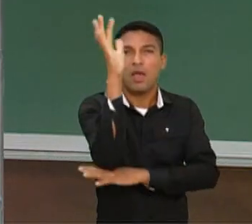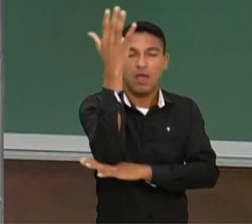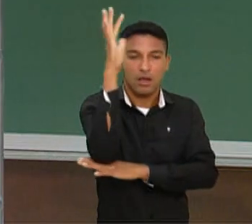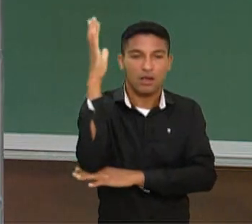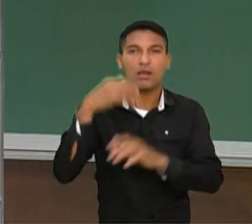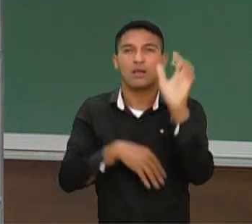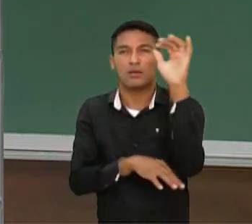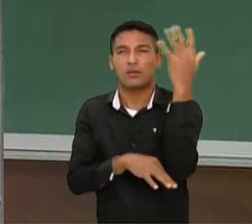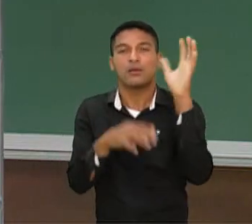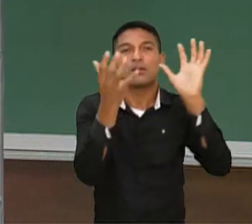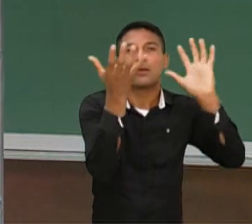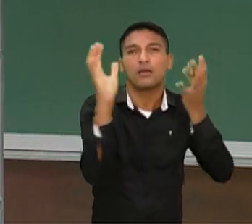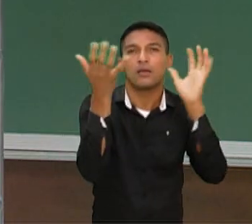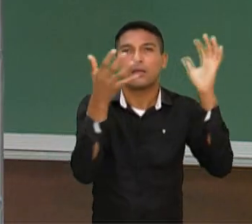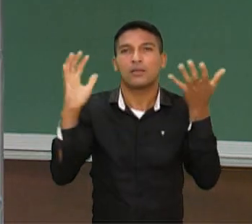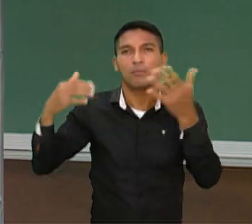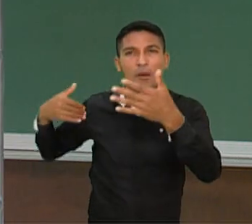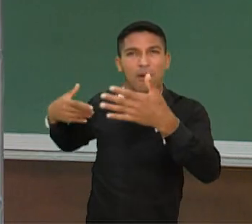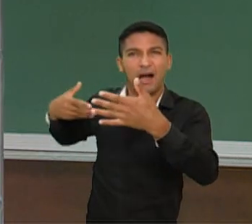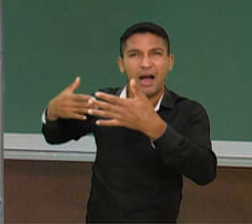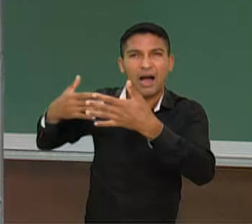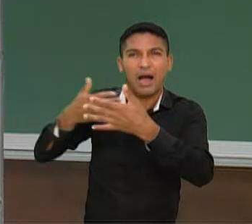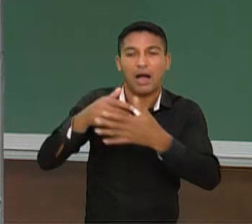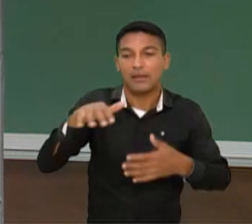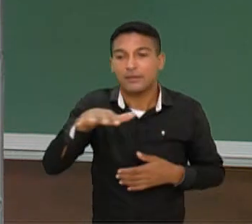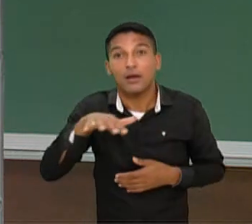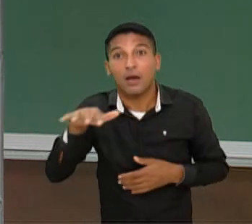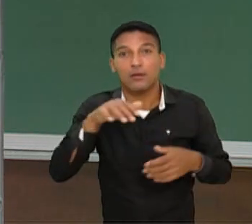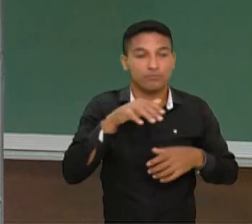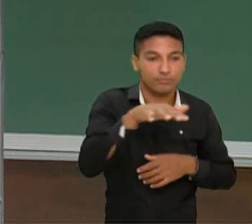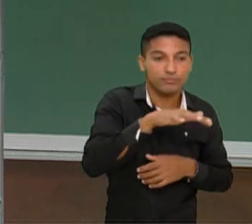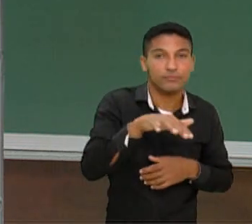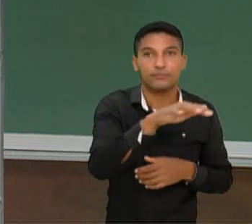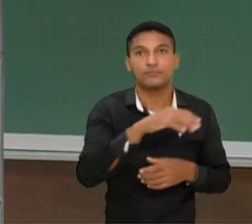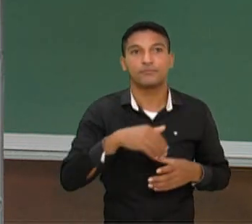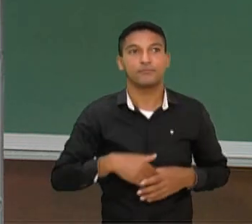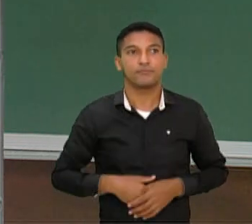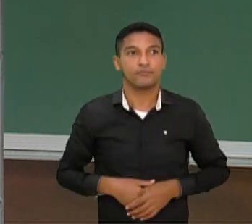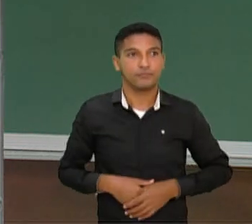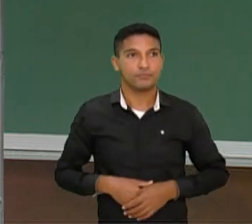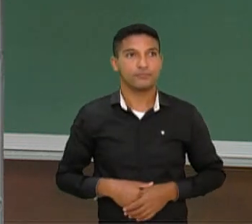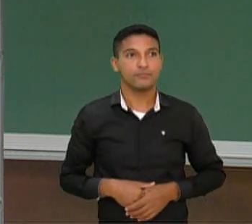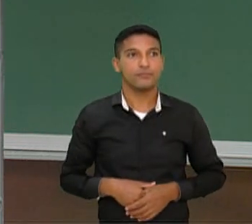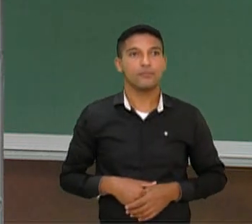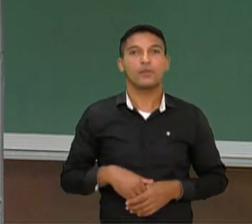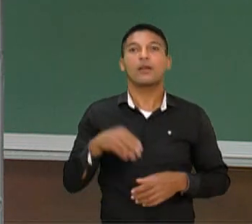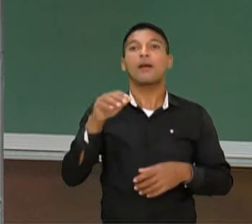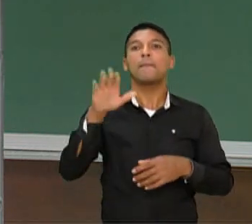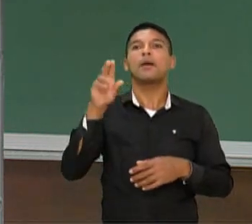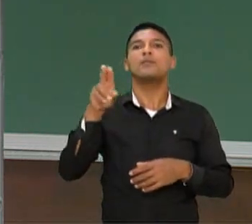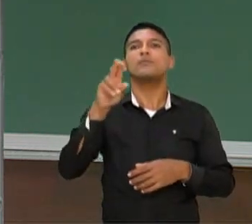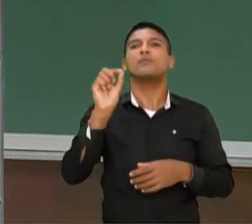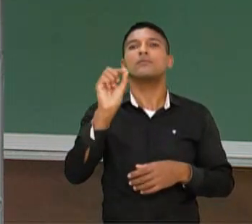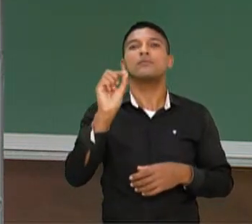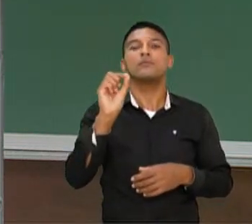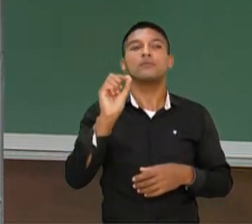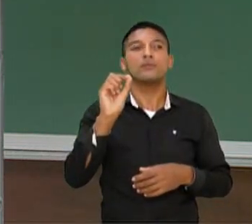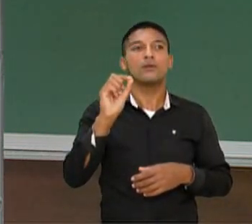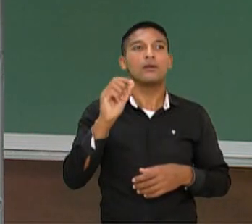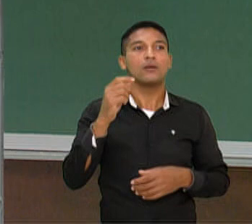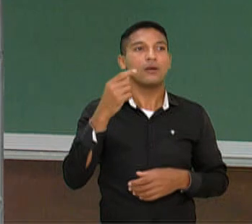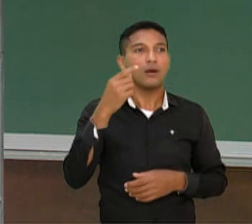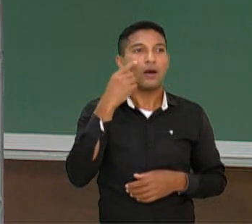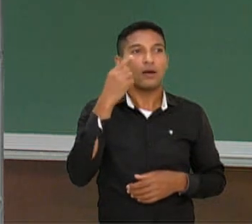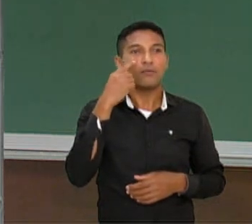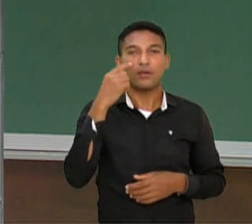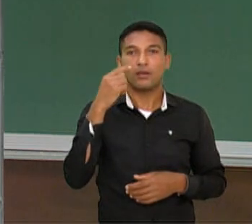nomenclaturas. A mais utilizada, vou buscar aquela que é mais utilizada na Universidade Federal do Paraná, principalmente, é aquela de Köppen,